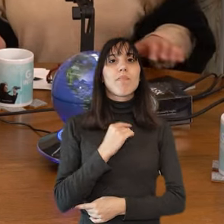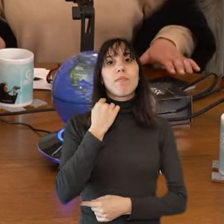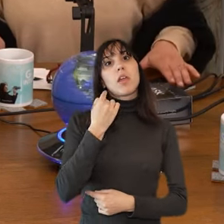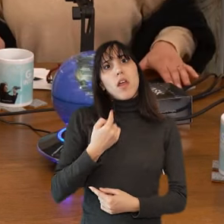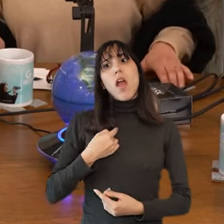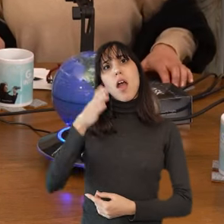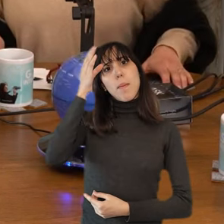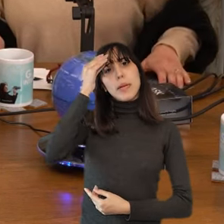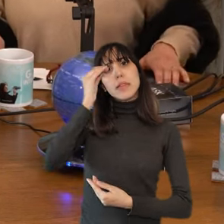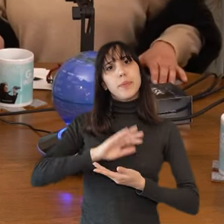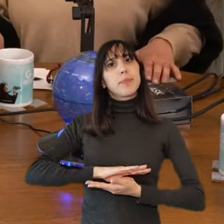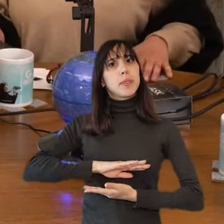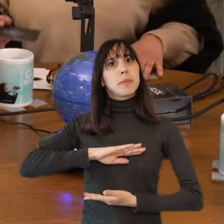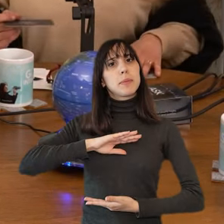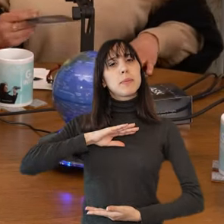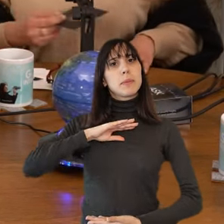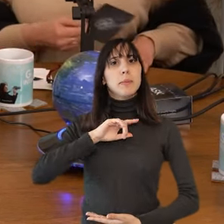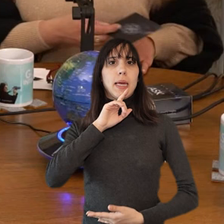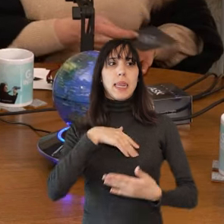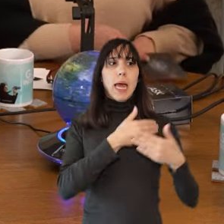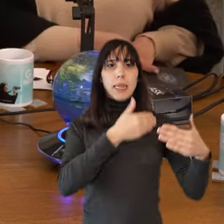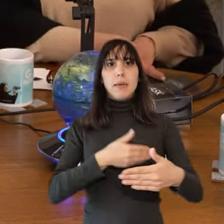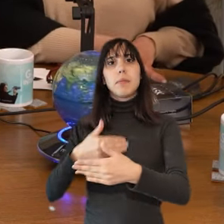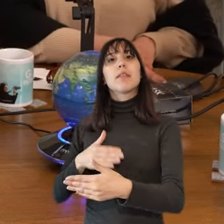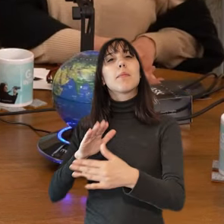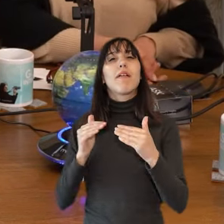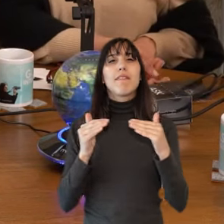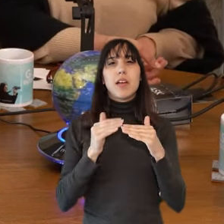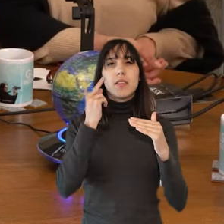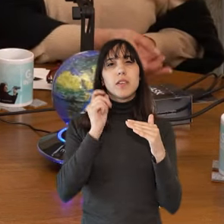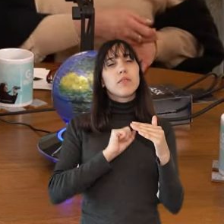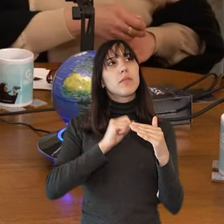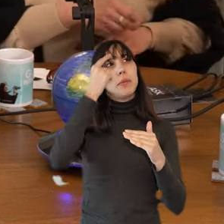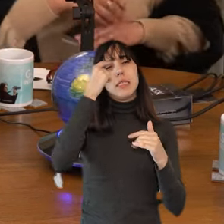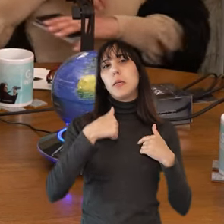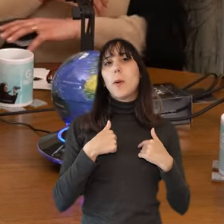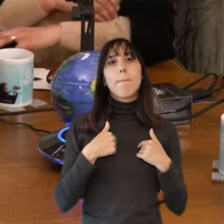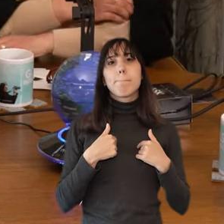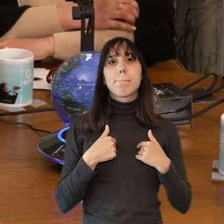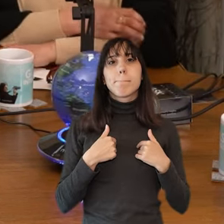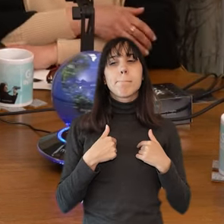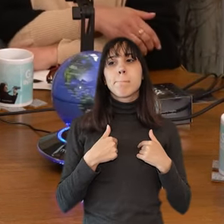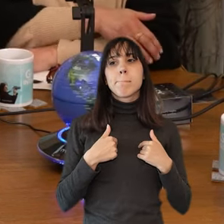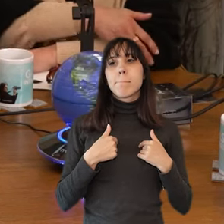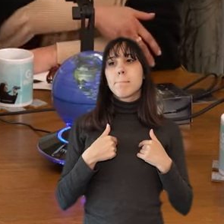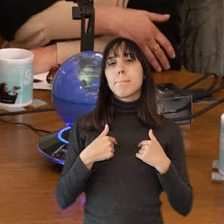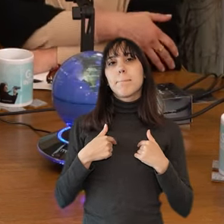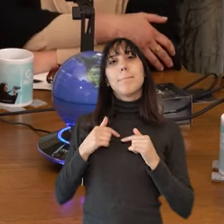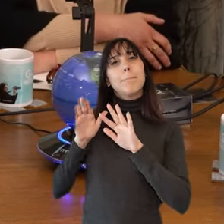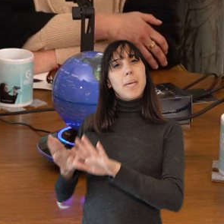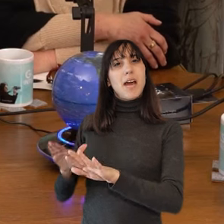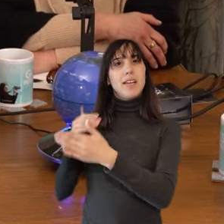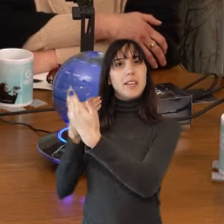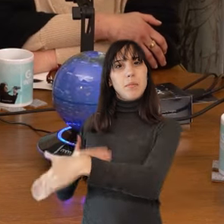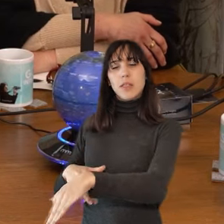trazendo não é e e houve uma fase na minha vida que eu achei que eu não conseguiria não gostava conseguir colocar esses